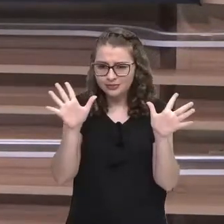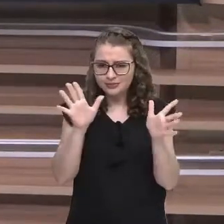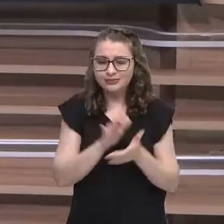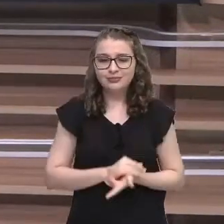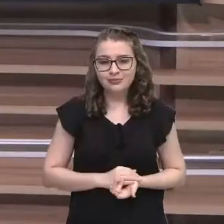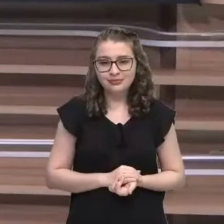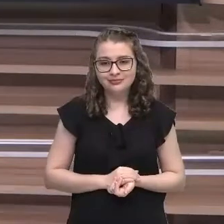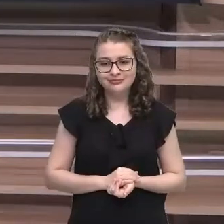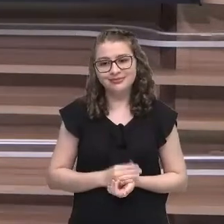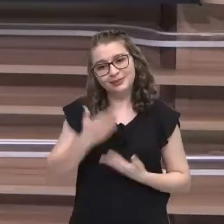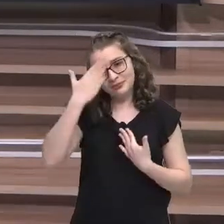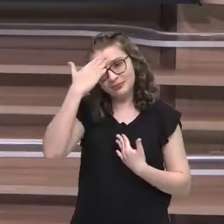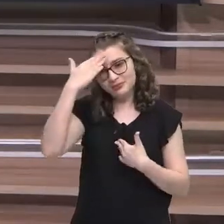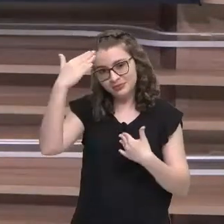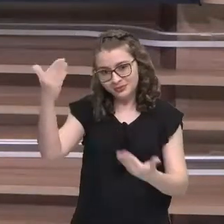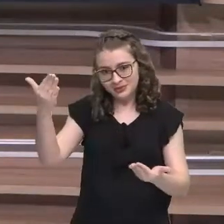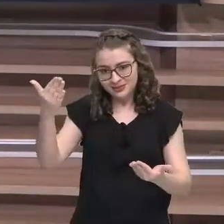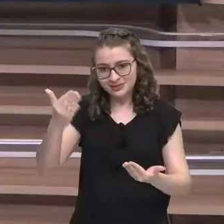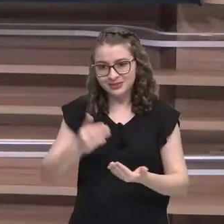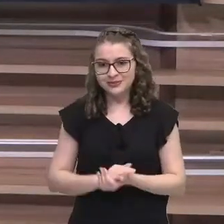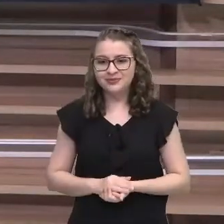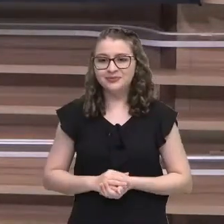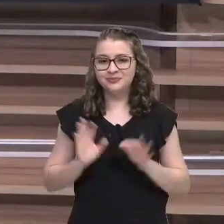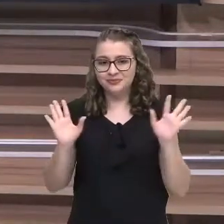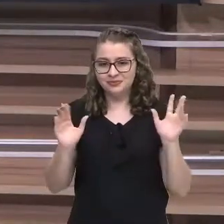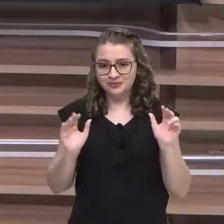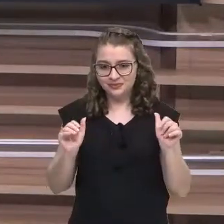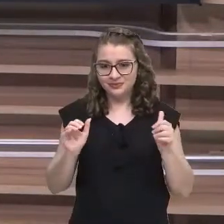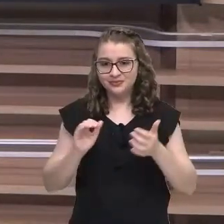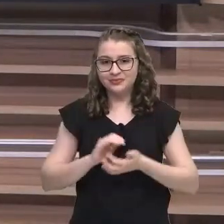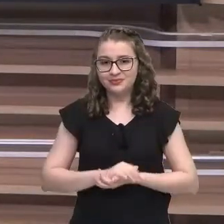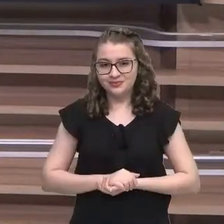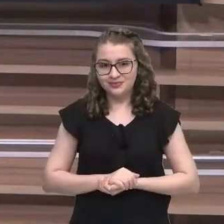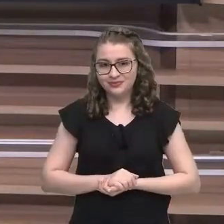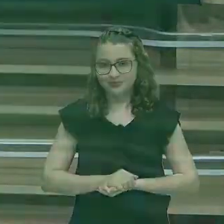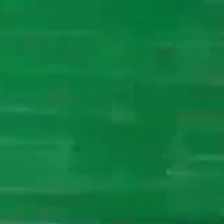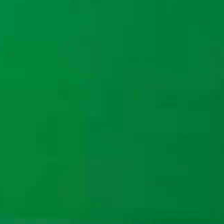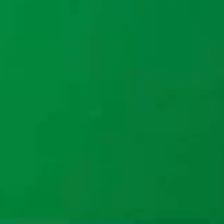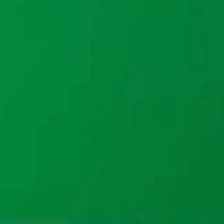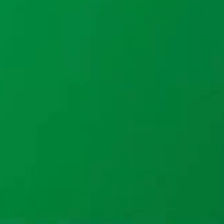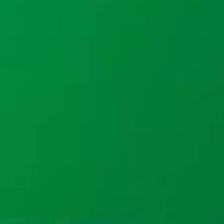claro? Então valeu e até a próxima aula de filosofia.